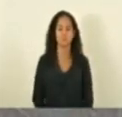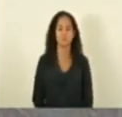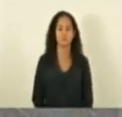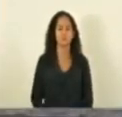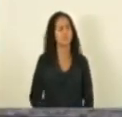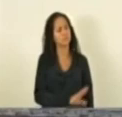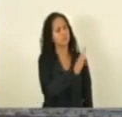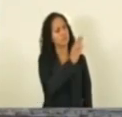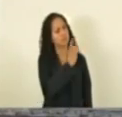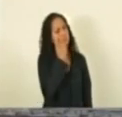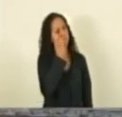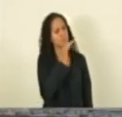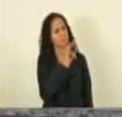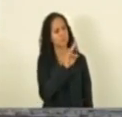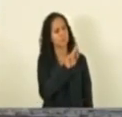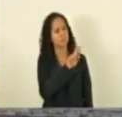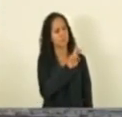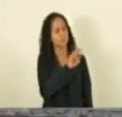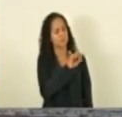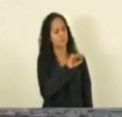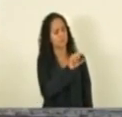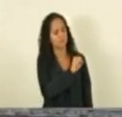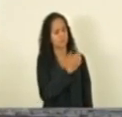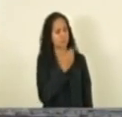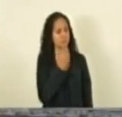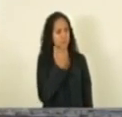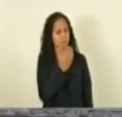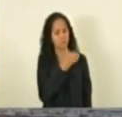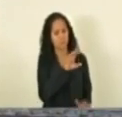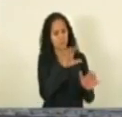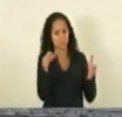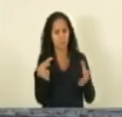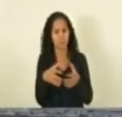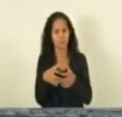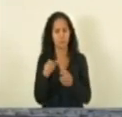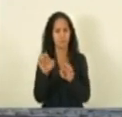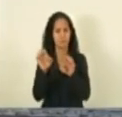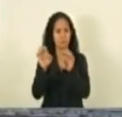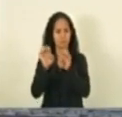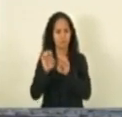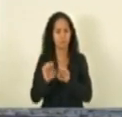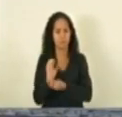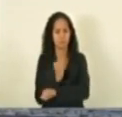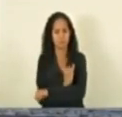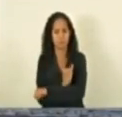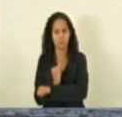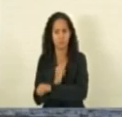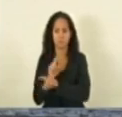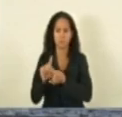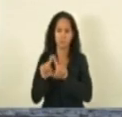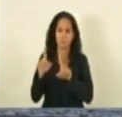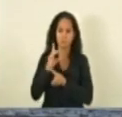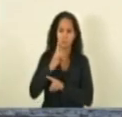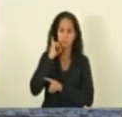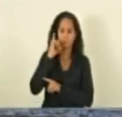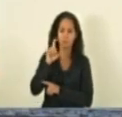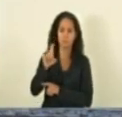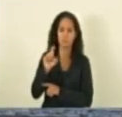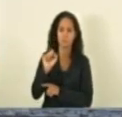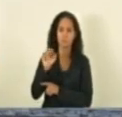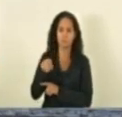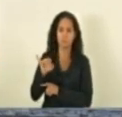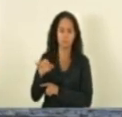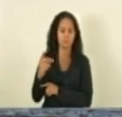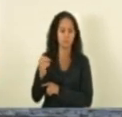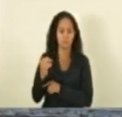Deputado Freitas, eu ia passar para a Comissão de Infraestrutura, mas eu estou aqui, deputado Chambim, está pedindo para